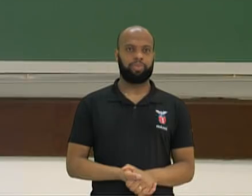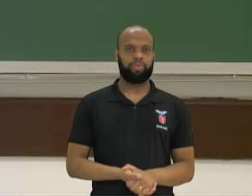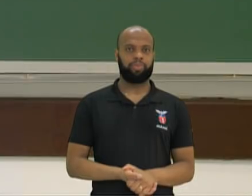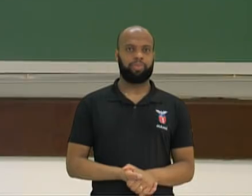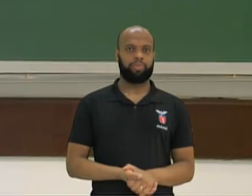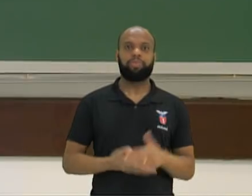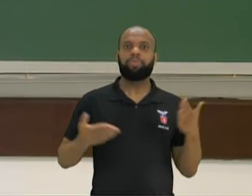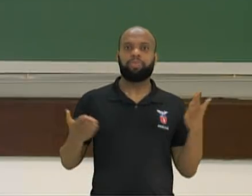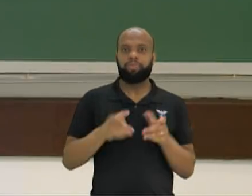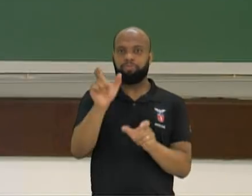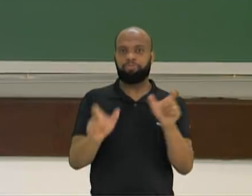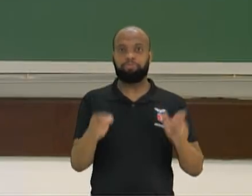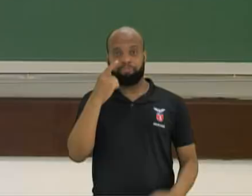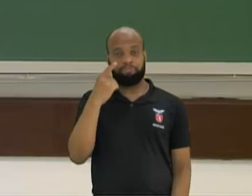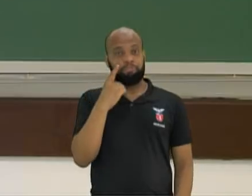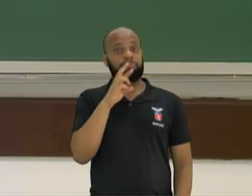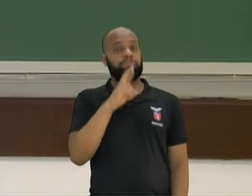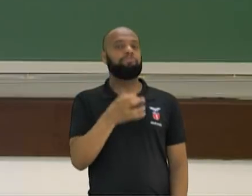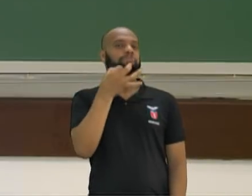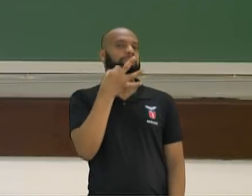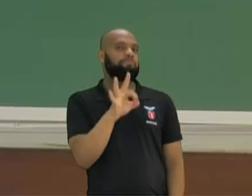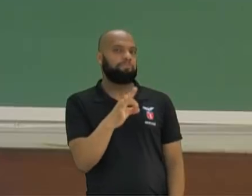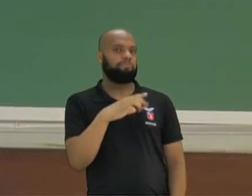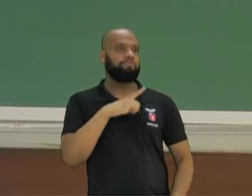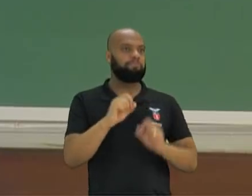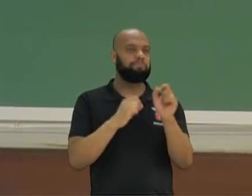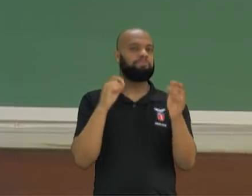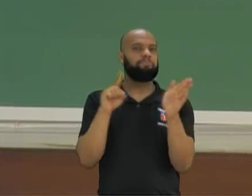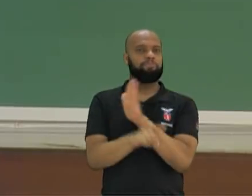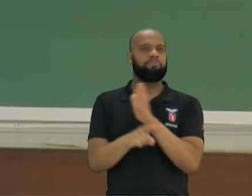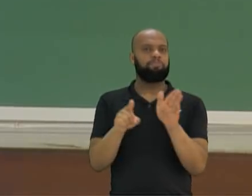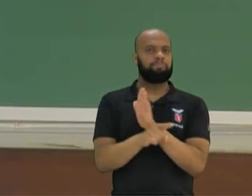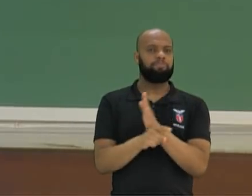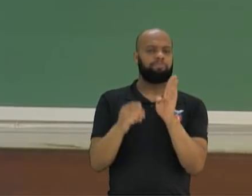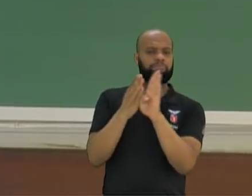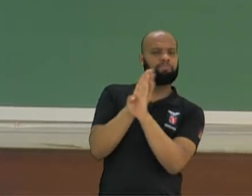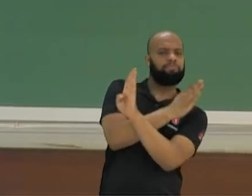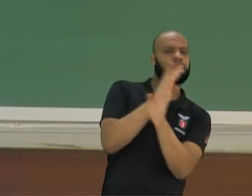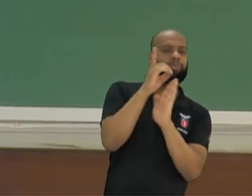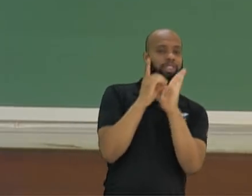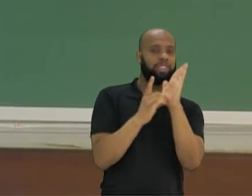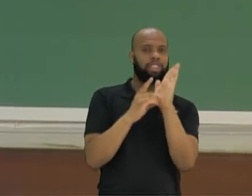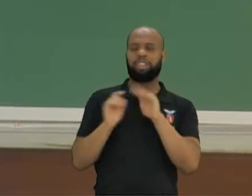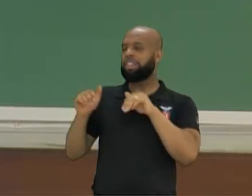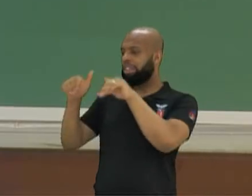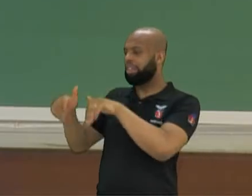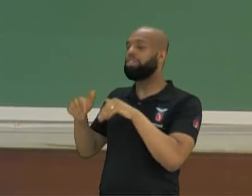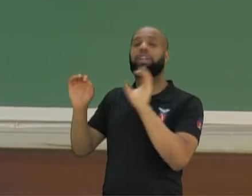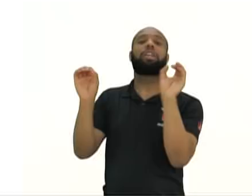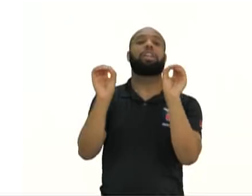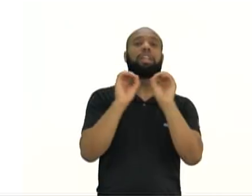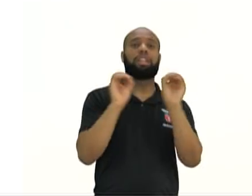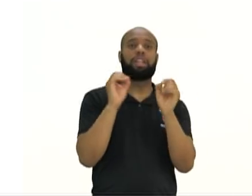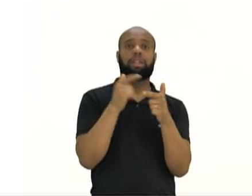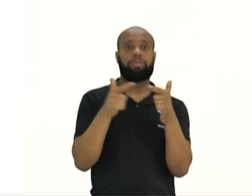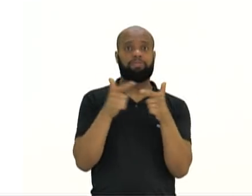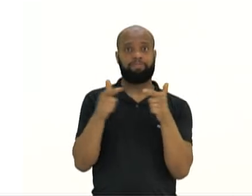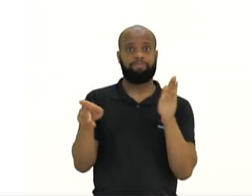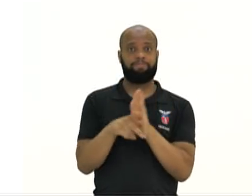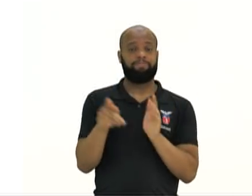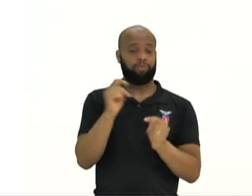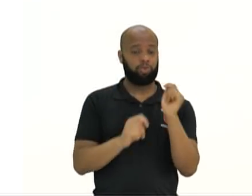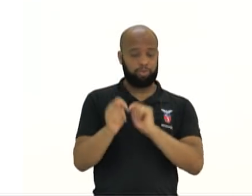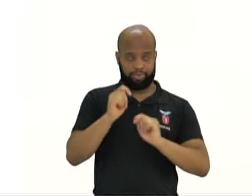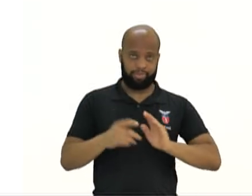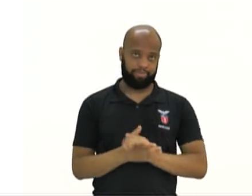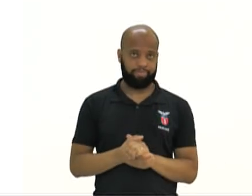Então, pessoal, vamos lá corrigir nossa quinta atividade, um questionário. Desde que década a Austrália não apresentava recessão